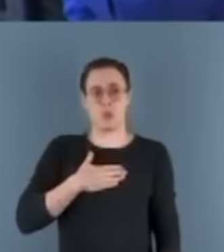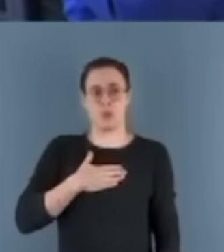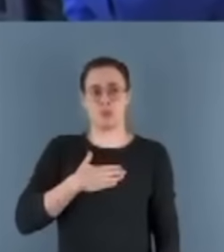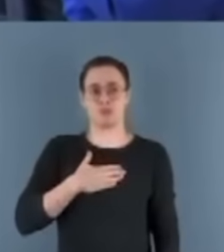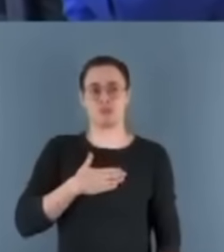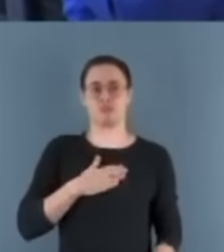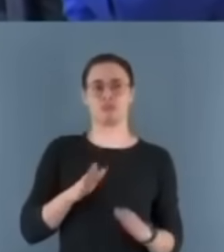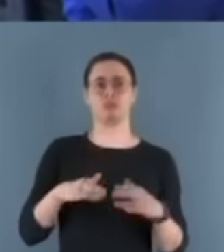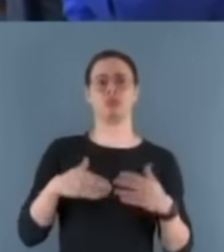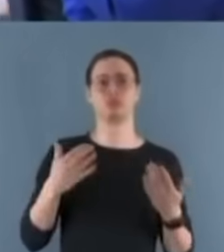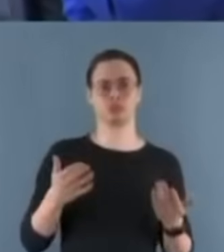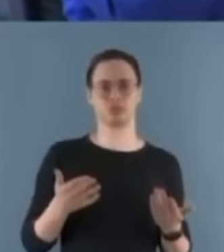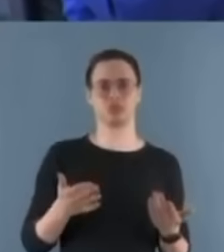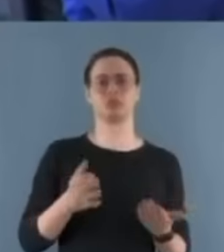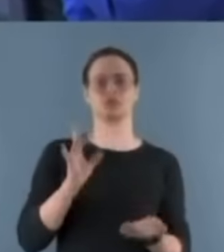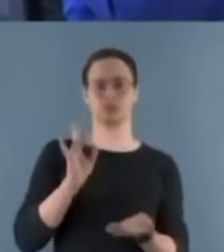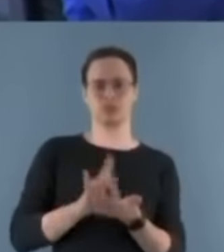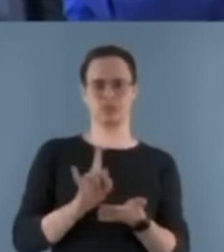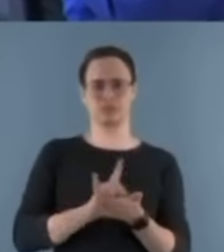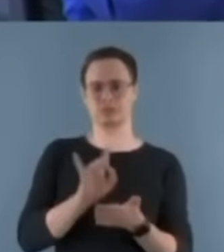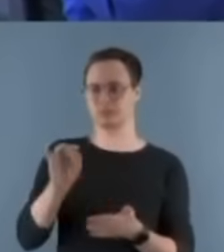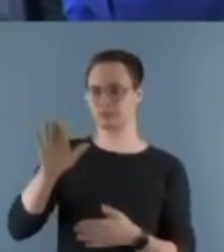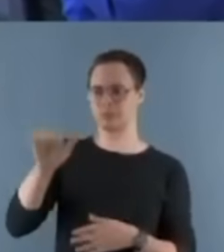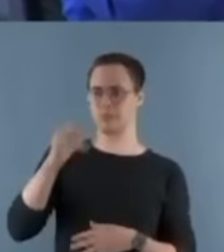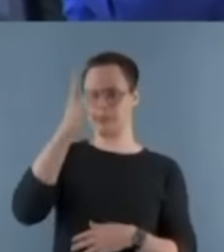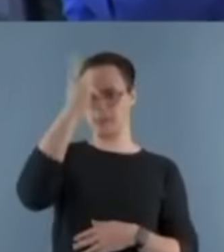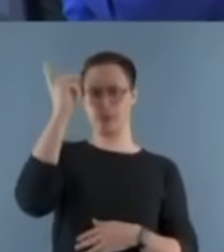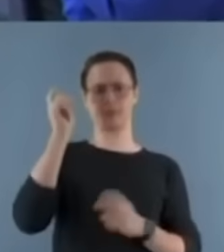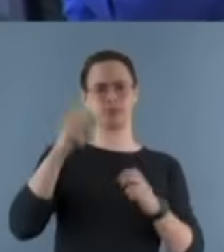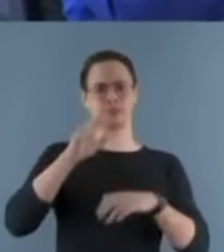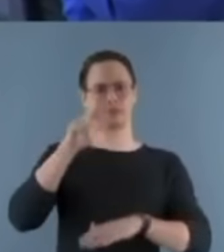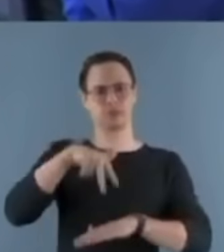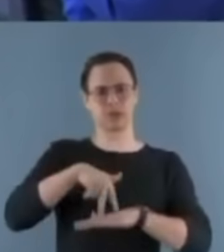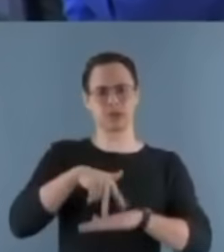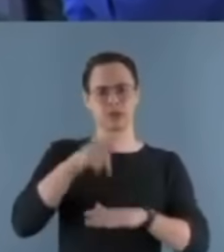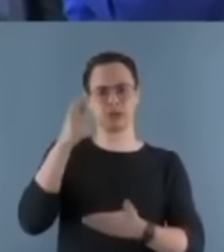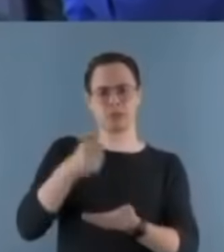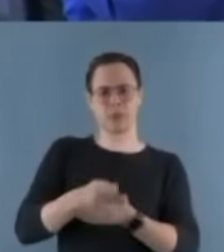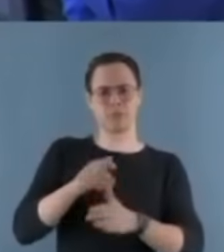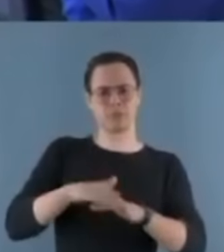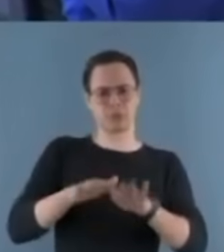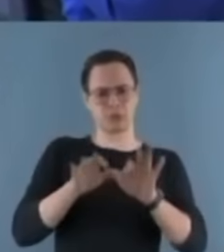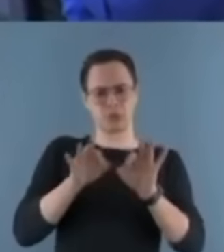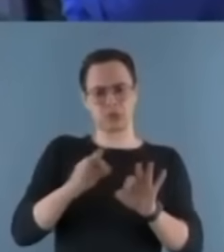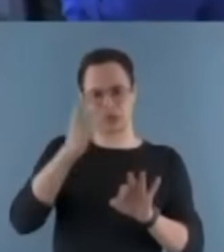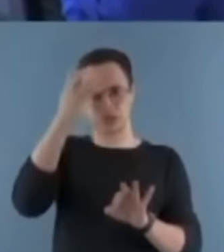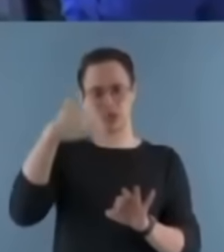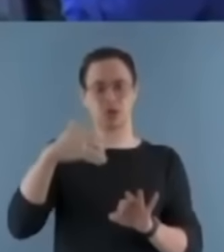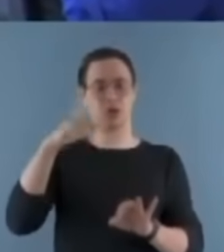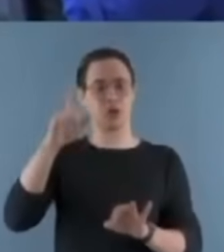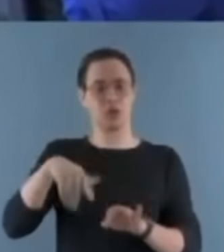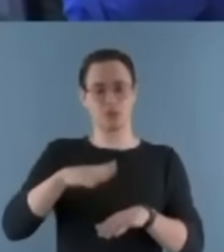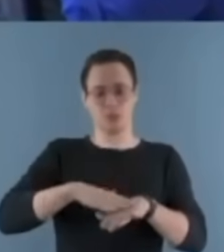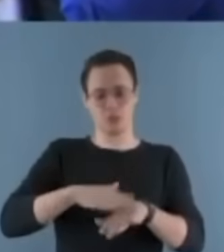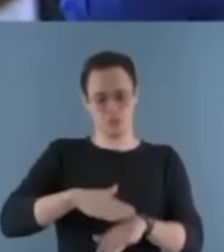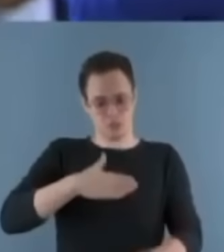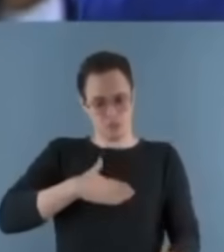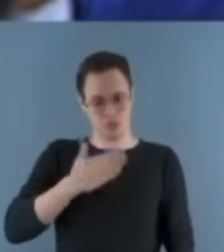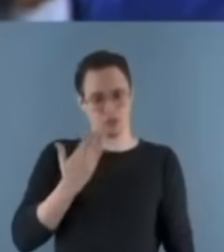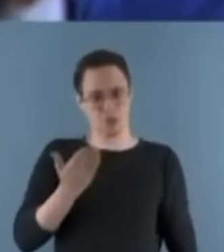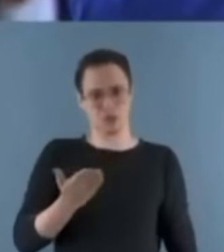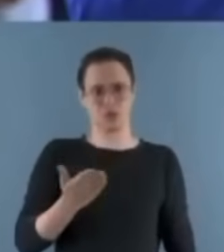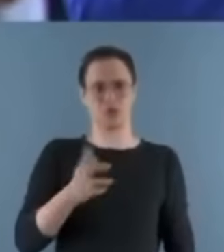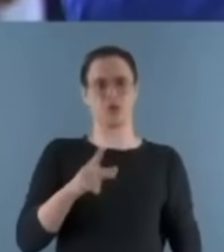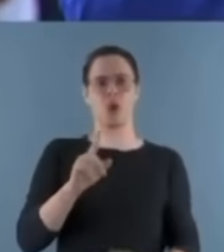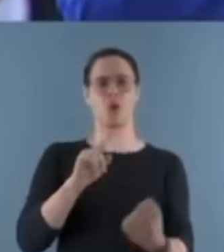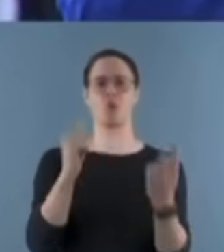Então, realmente, se fosse para alguém aqui para poder tomar uma posição mais ríspida, deveria ser de mim para o senhor, e não do senhor para